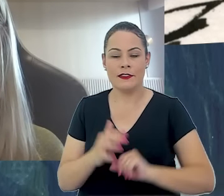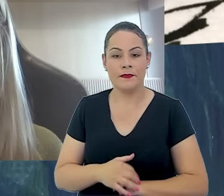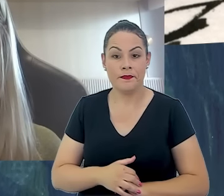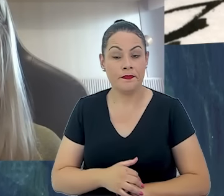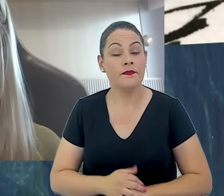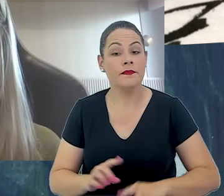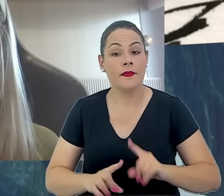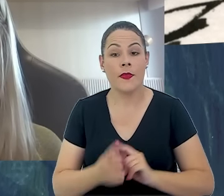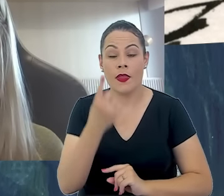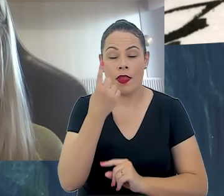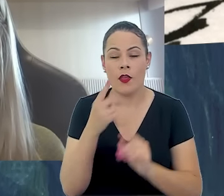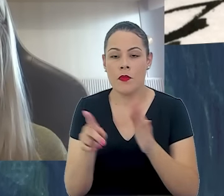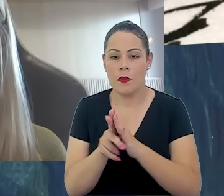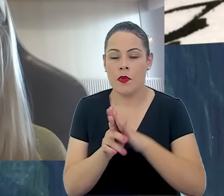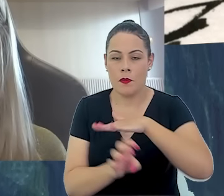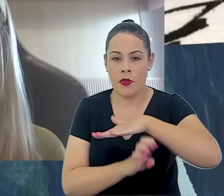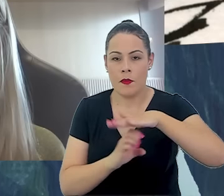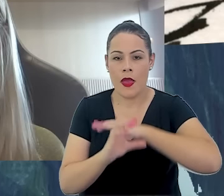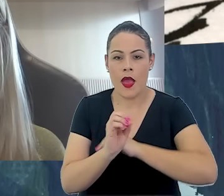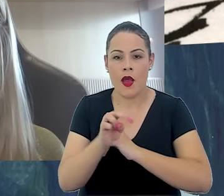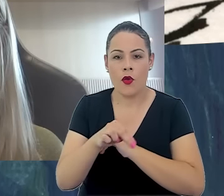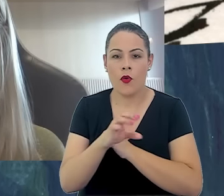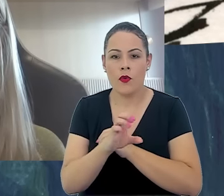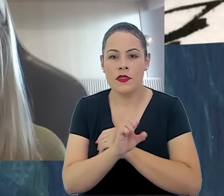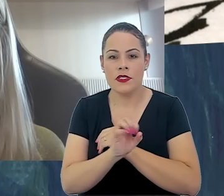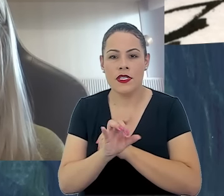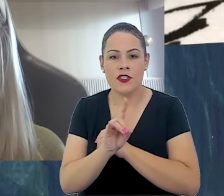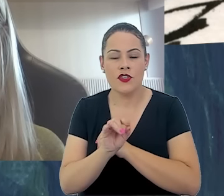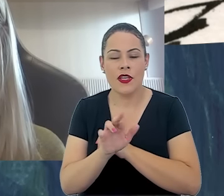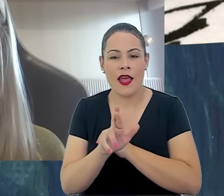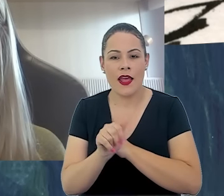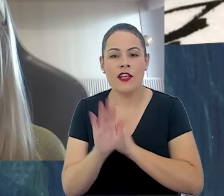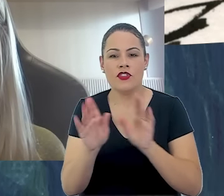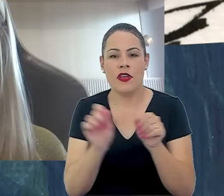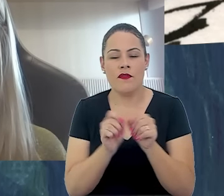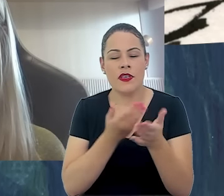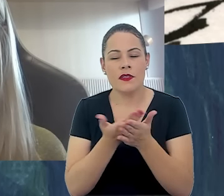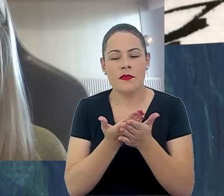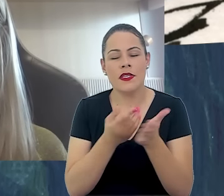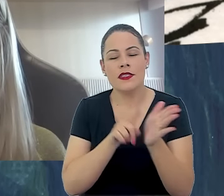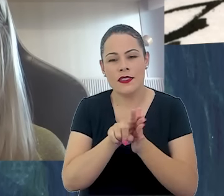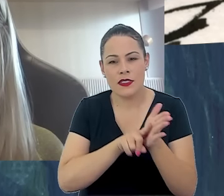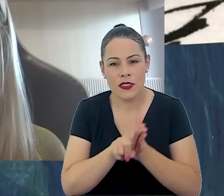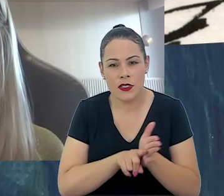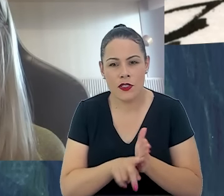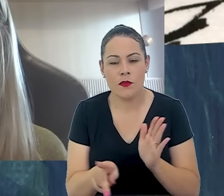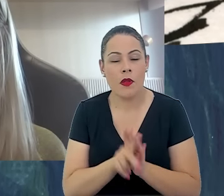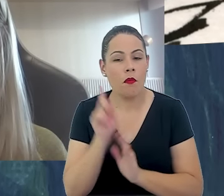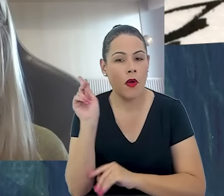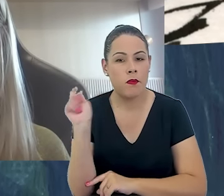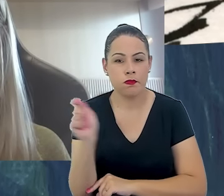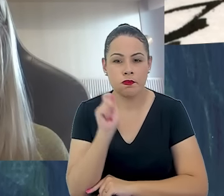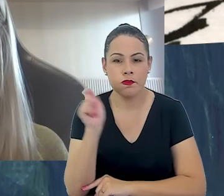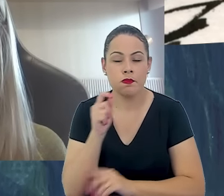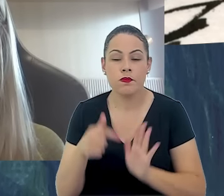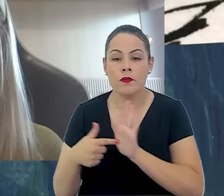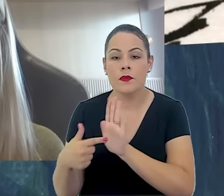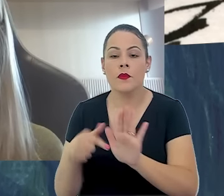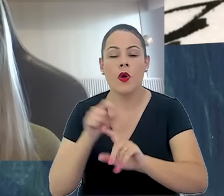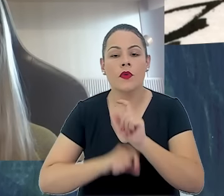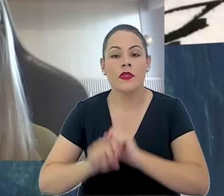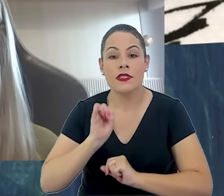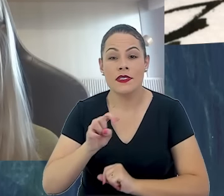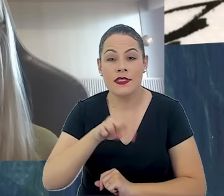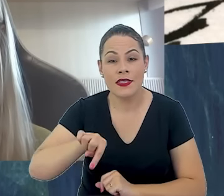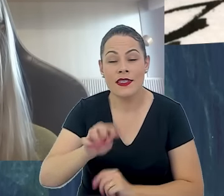do evento. Uma dessas concessionárias já fez um estudo em relação ao que aconteceu no Rio Grande do Sul, que mostra